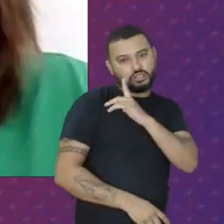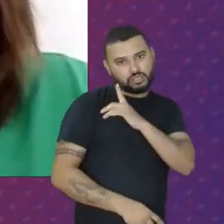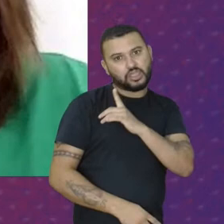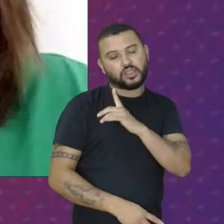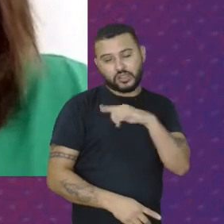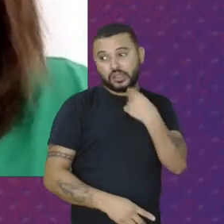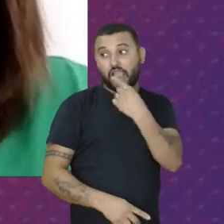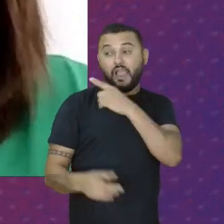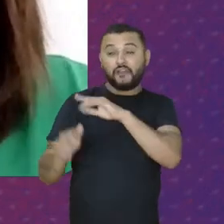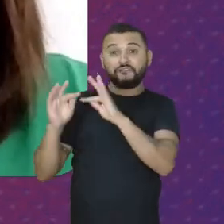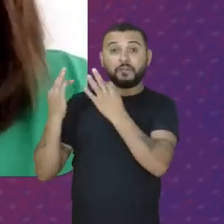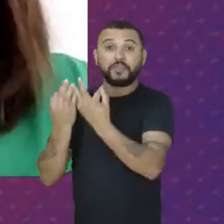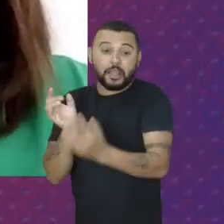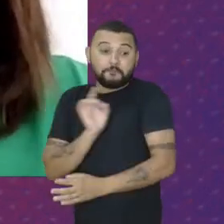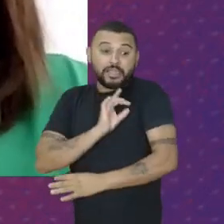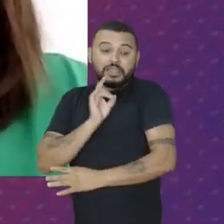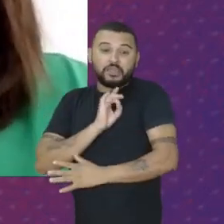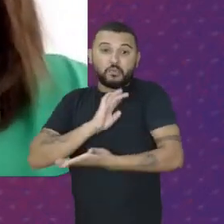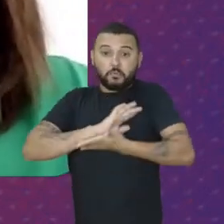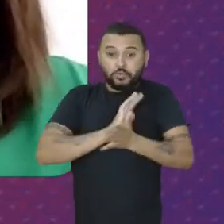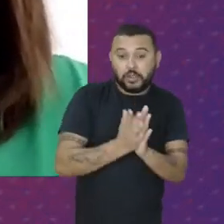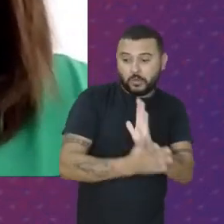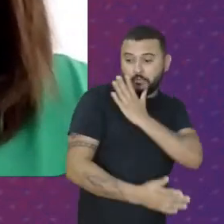vezes a família o faz